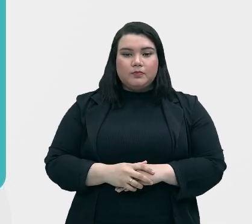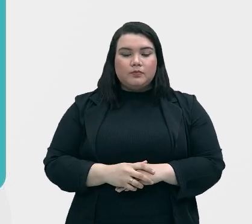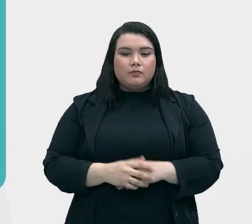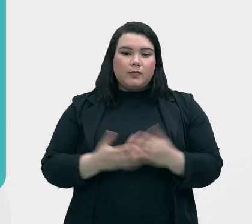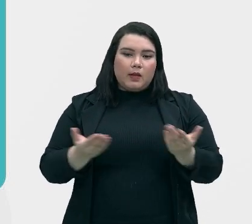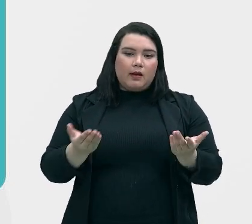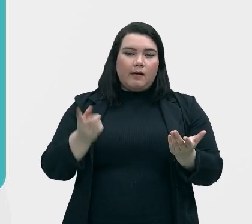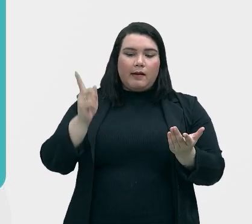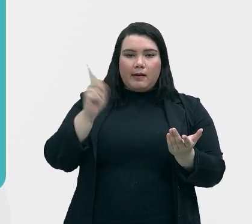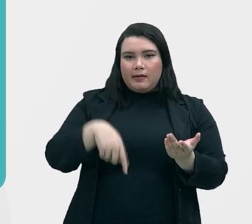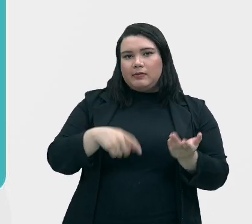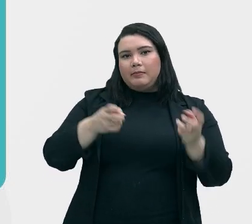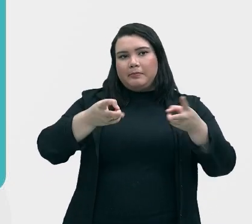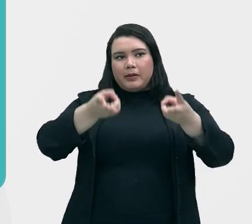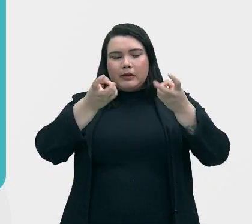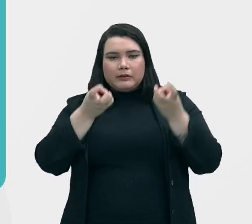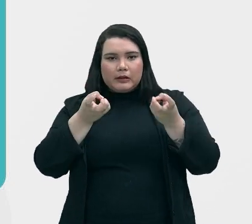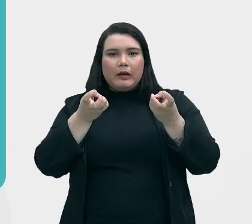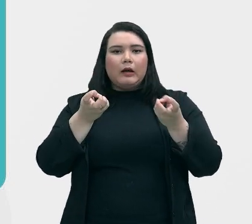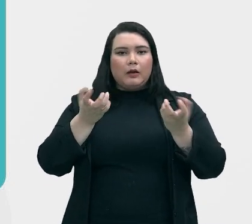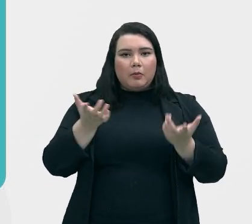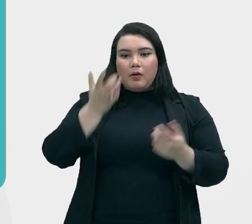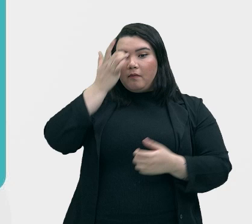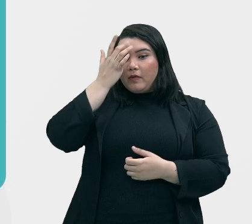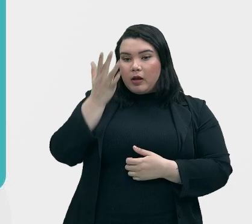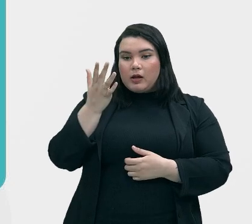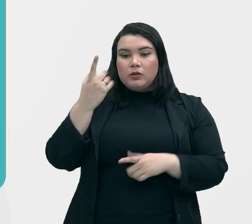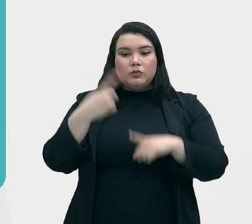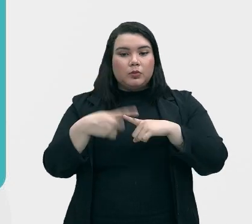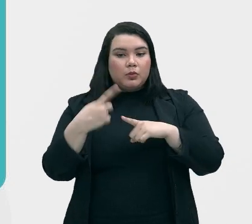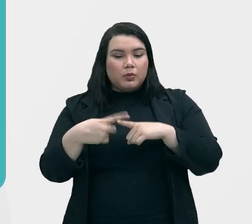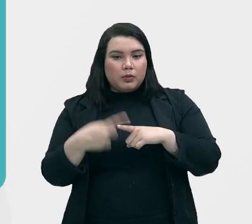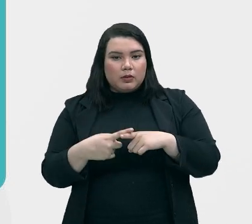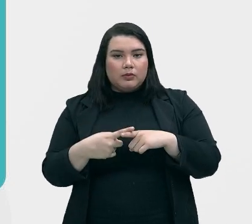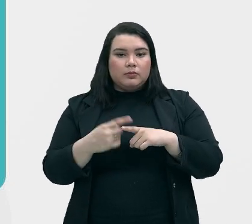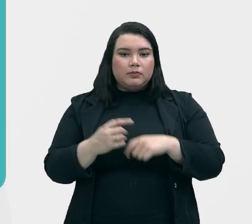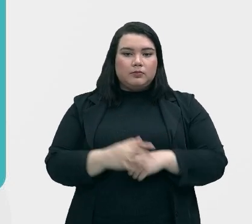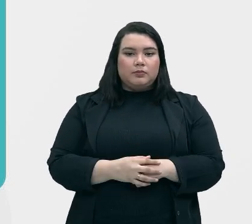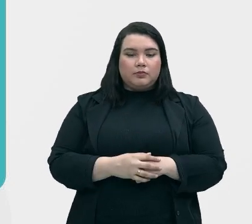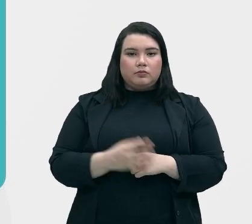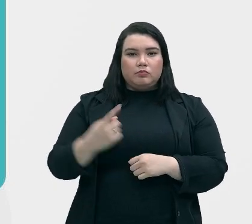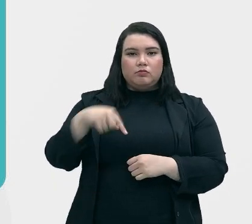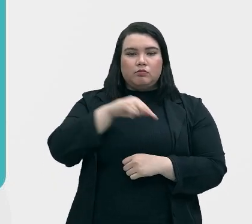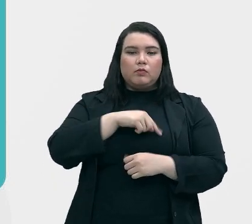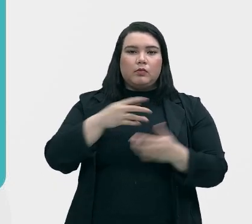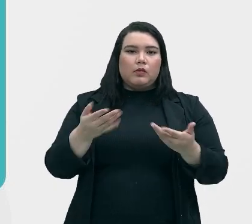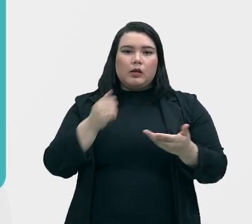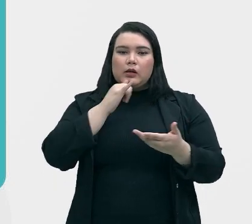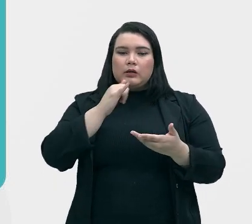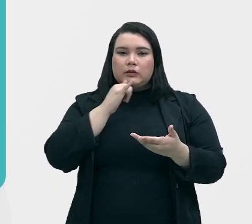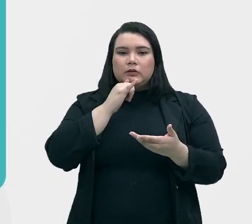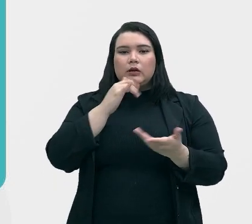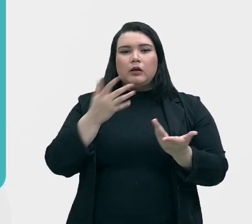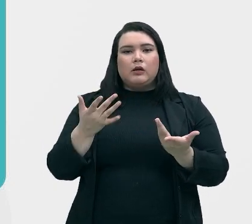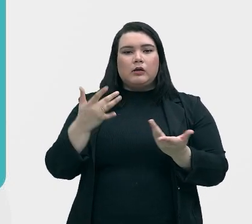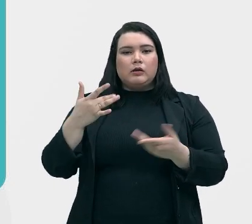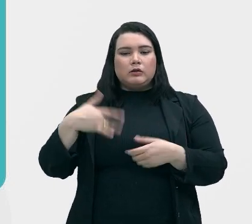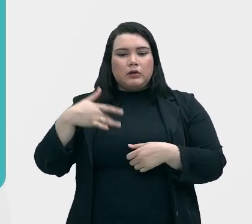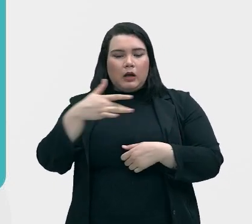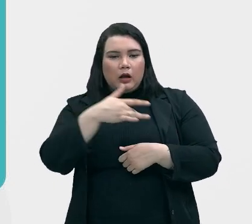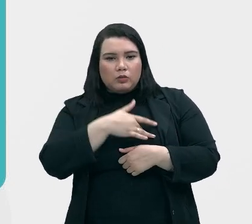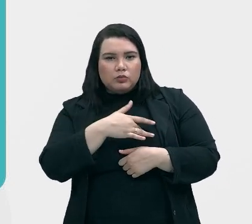é fácil da gente observar, né? É fácil. Quando a nossa umidade cai um pouquinho, quando a gente fica com